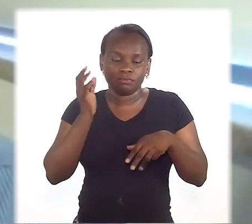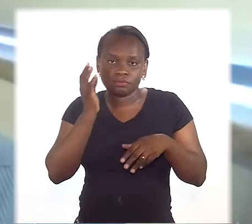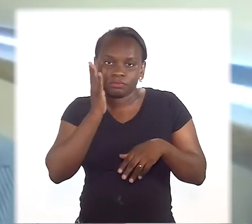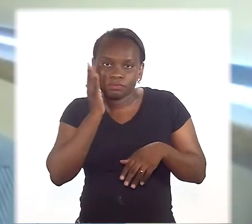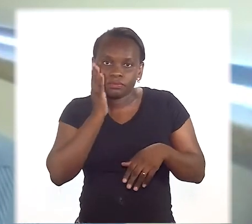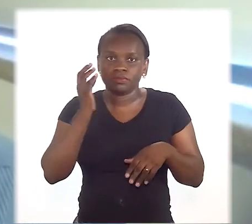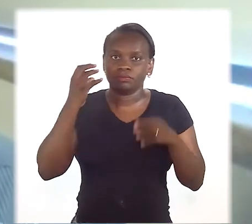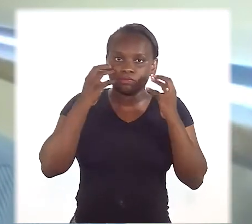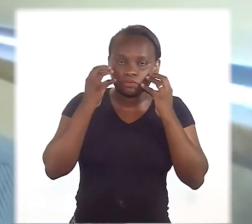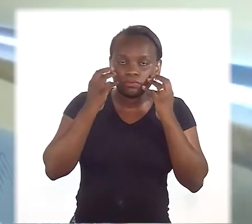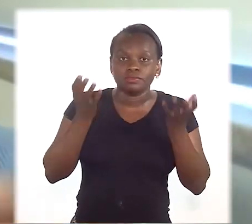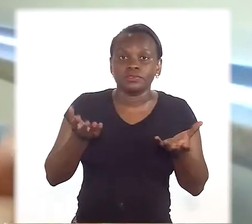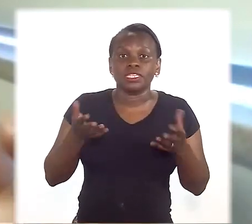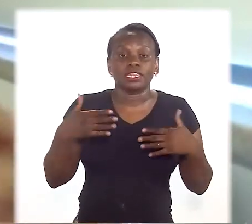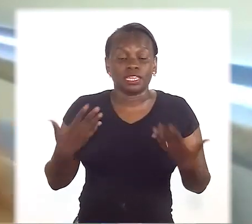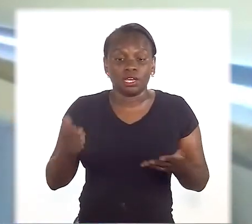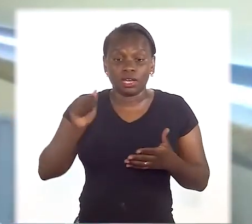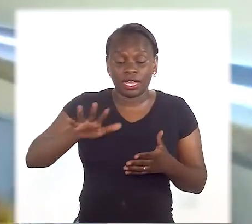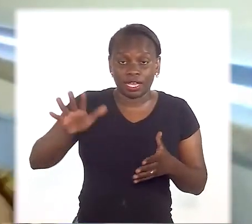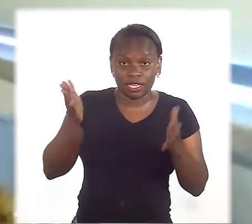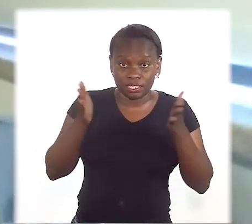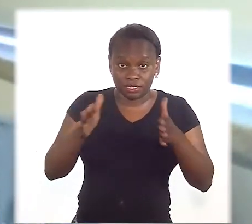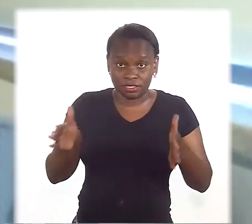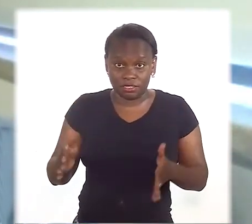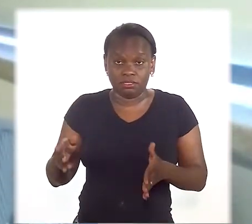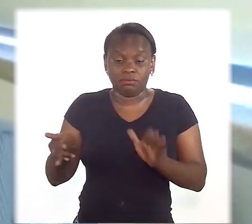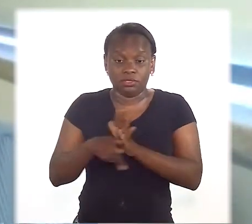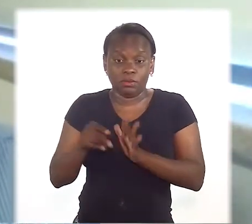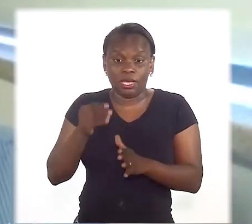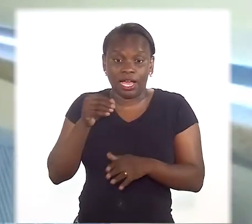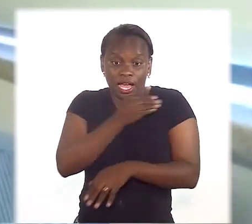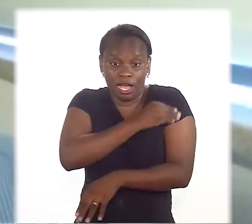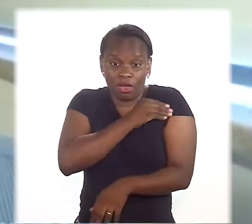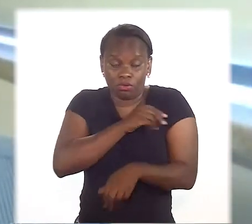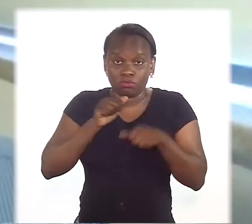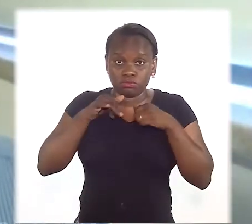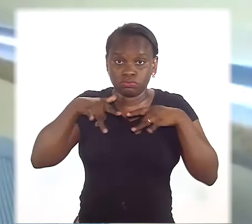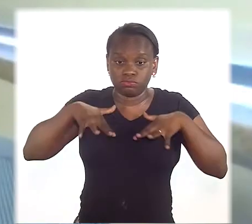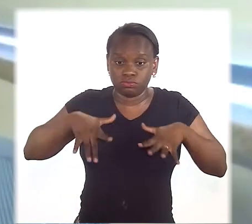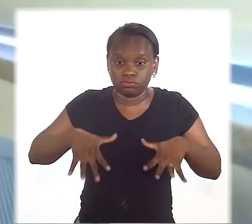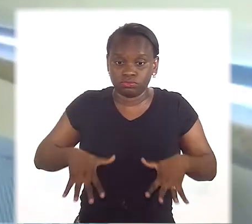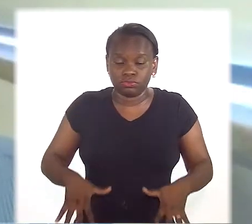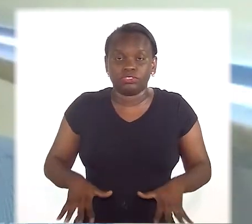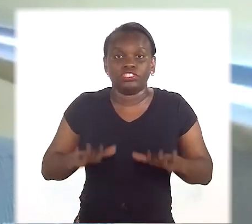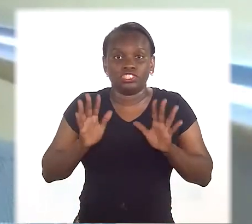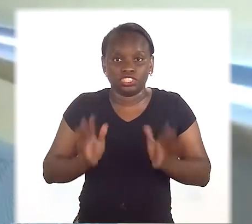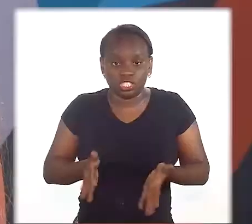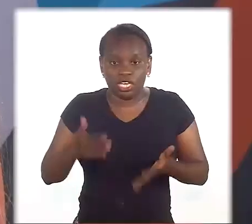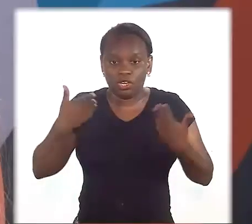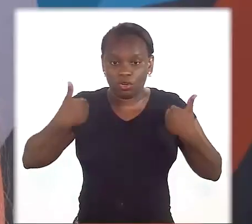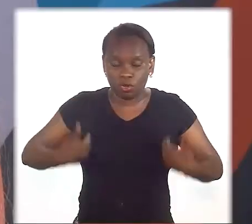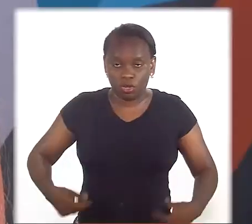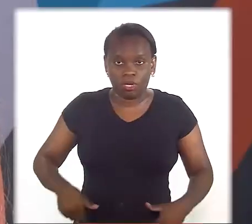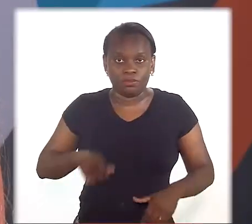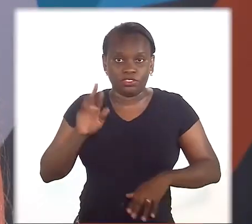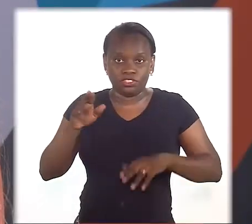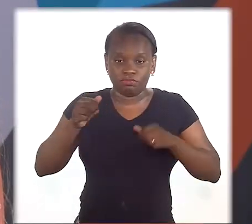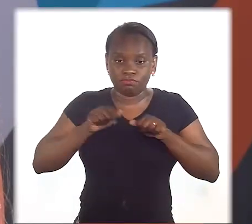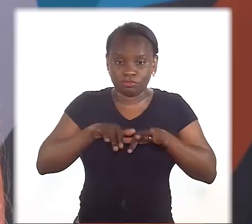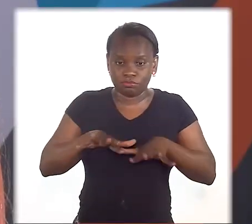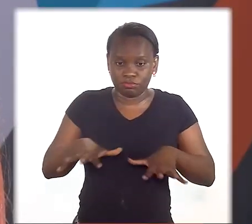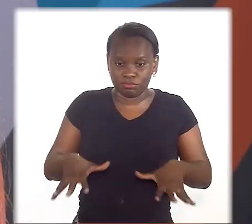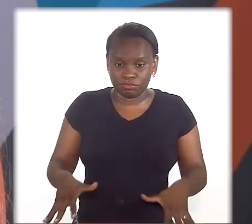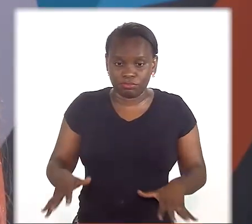nádega, seios. Então, a área por onde o álcool tem que percorrer, já que ele age no corpo de uma